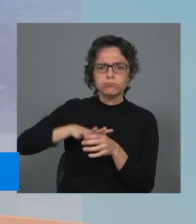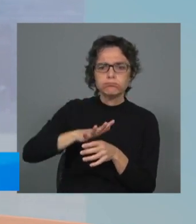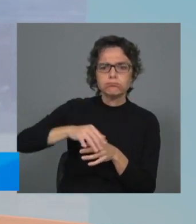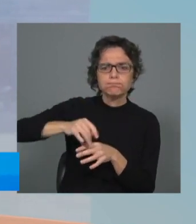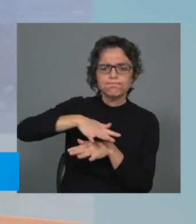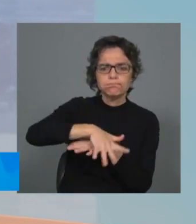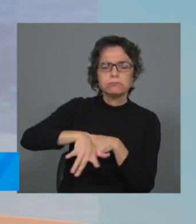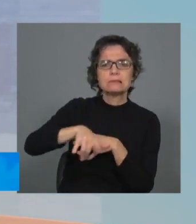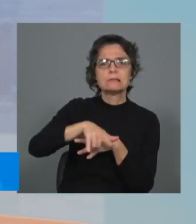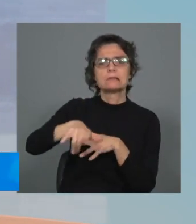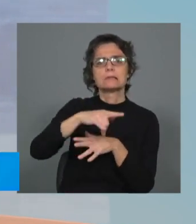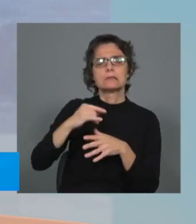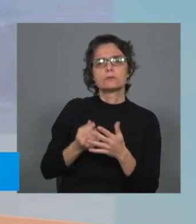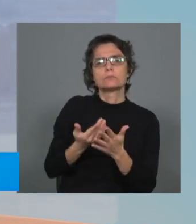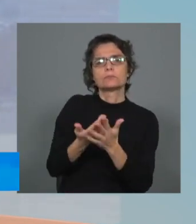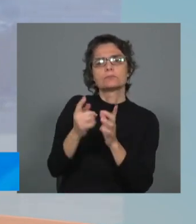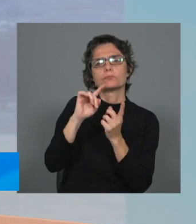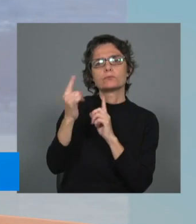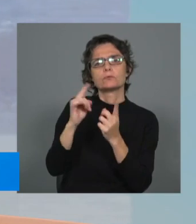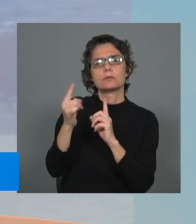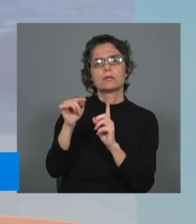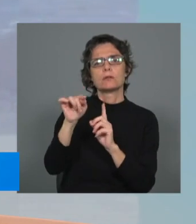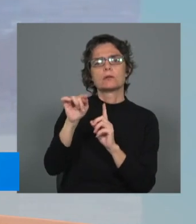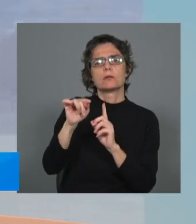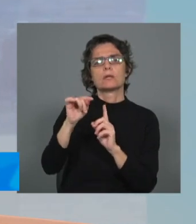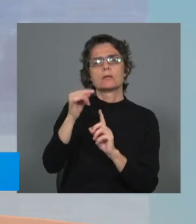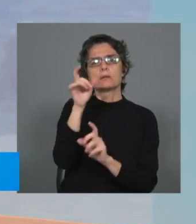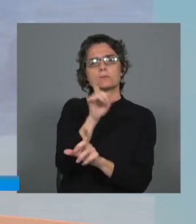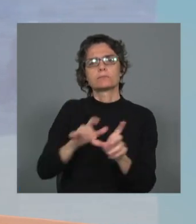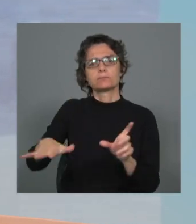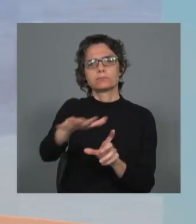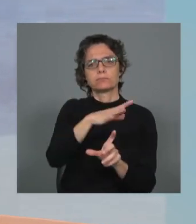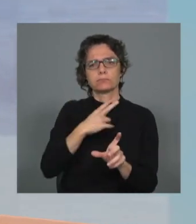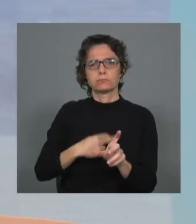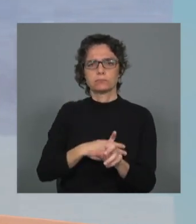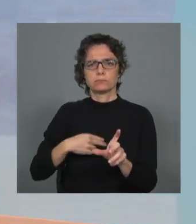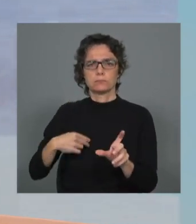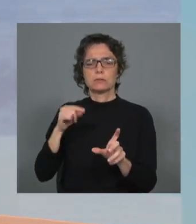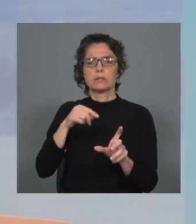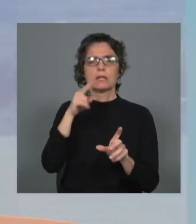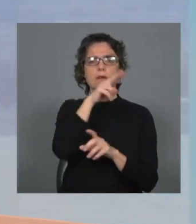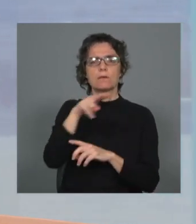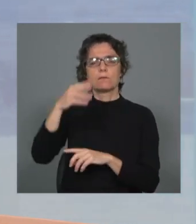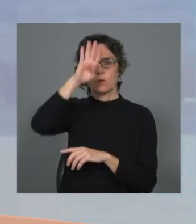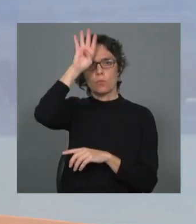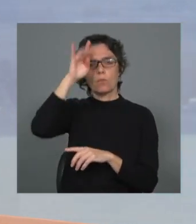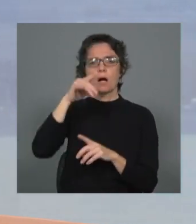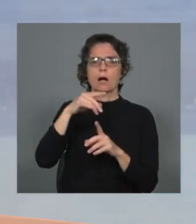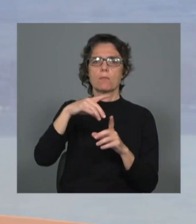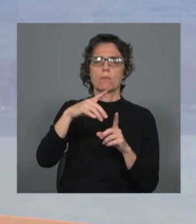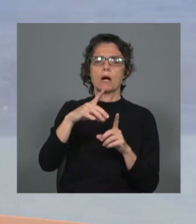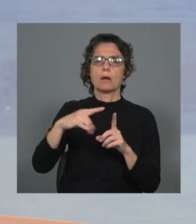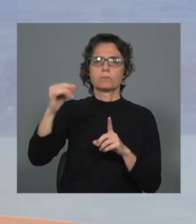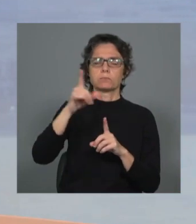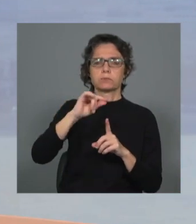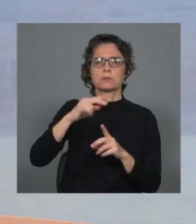os cristãos. Dois temas essenciais da visita do Papa Francisco ao Chipre e à Grécia, com a problemática dos refugiados e do